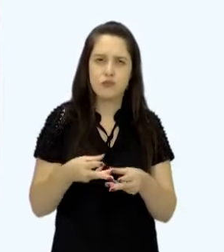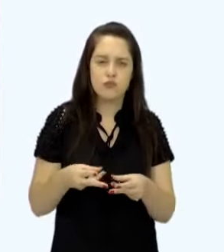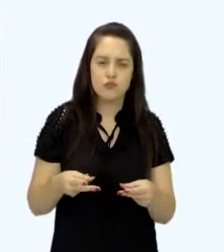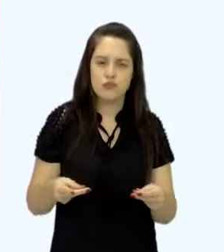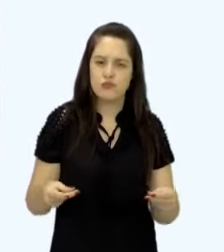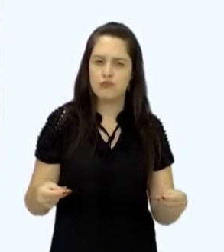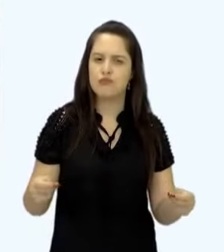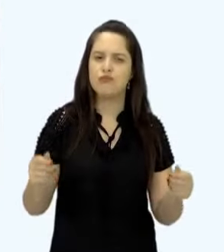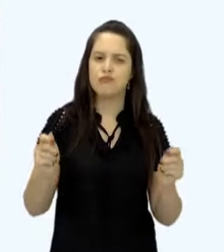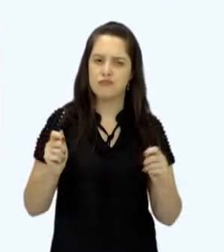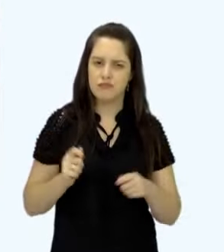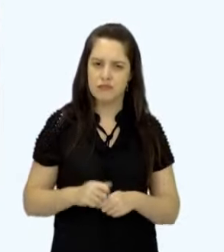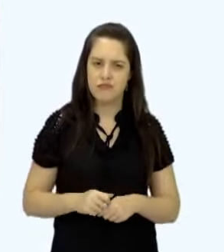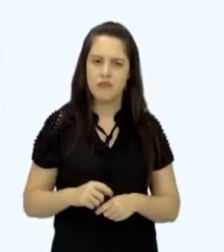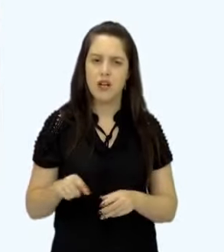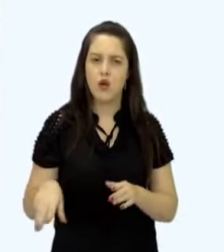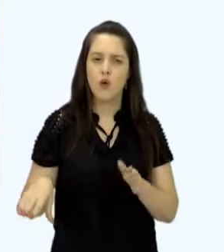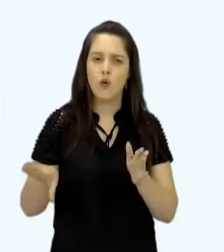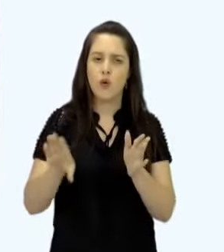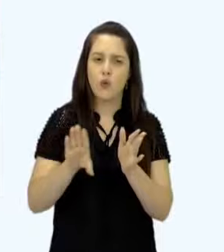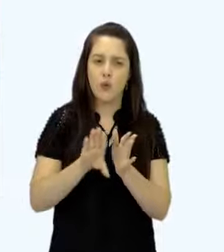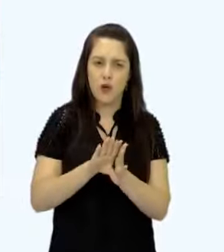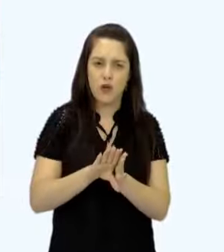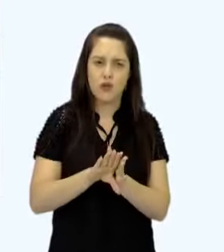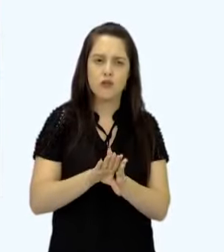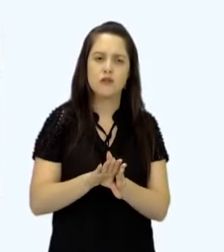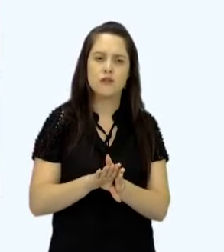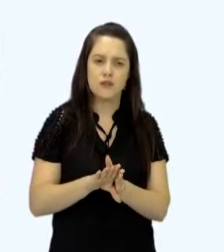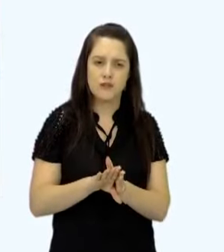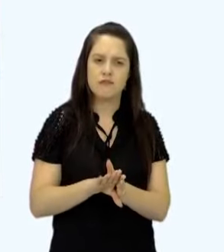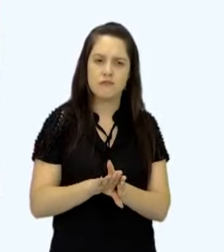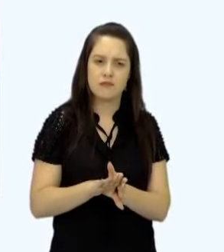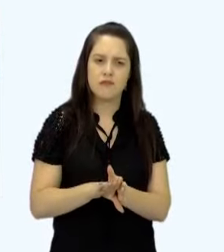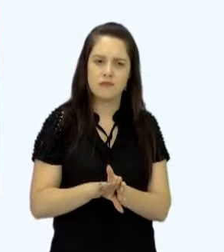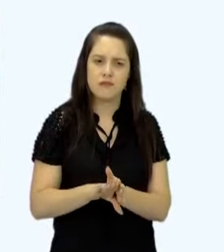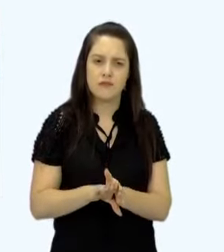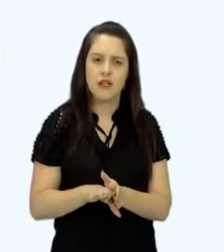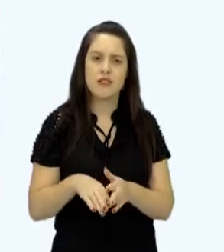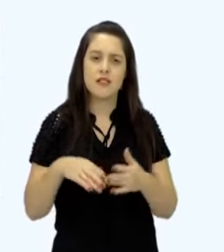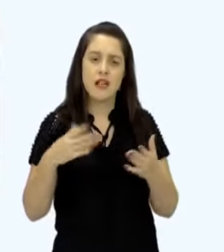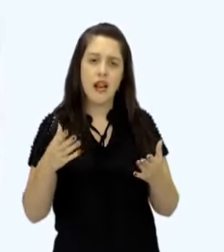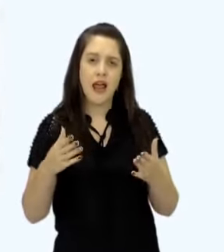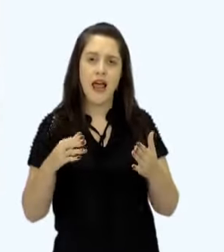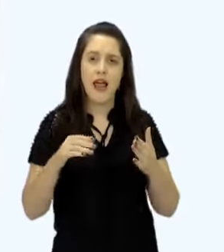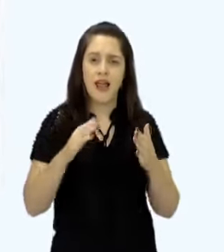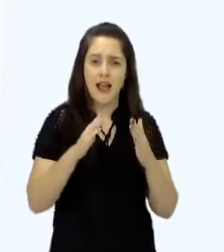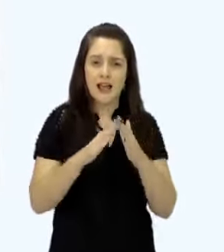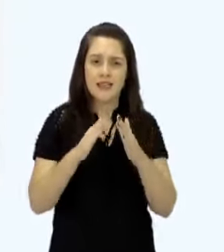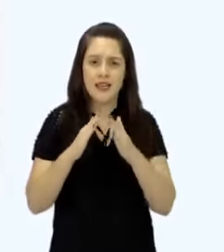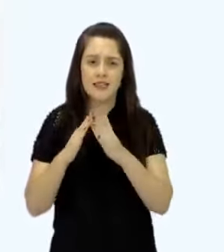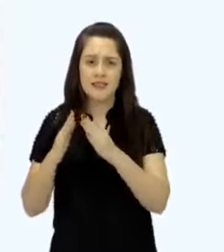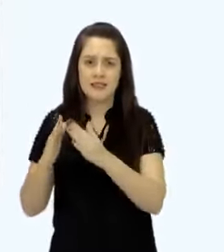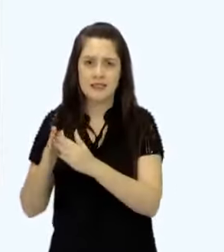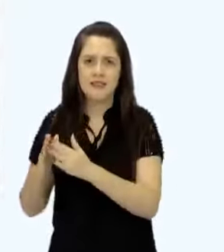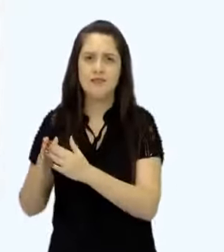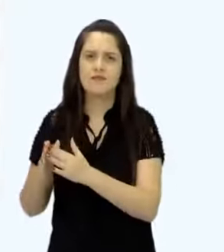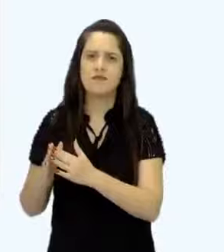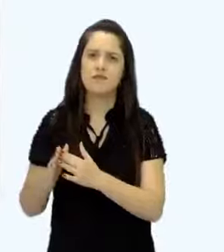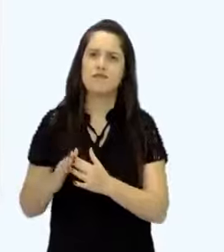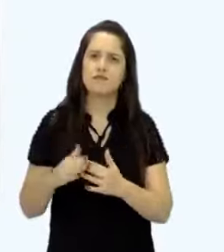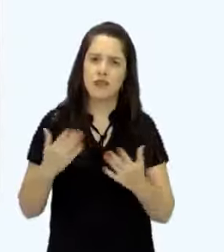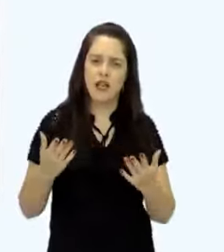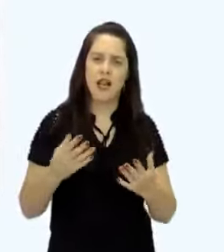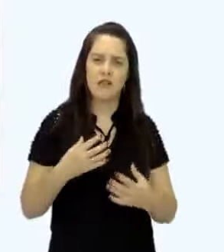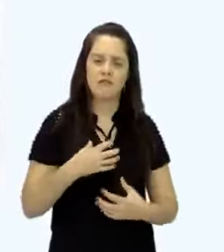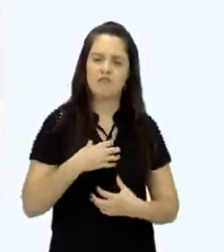aderência à narradora. Quando chega em 95, que é o terceiro período dessas cartas, desse diário, a gente já está totalmente